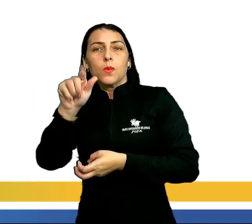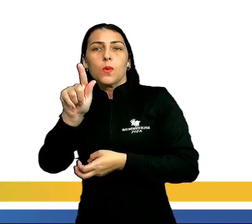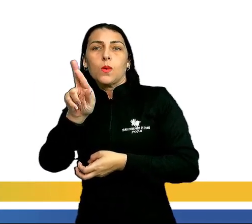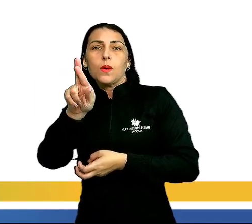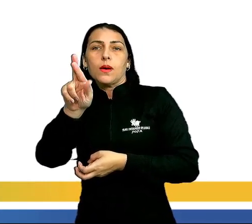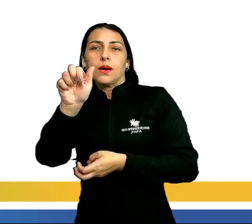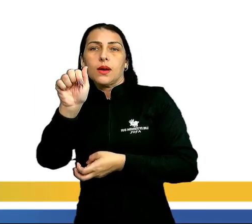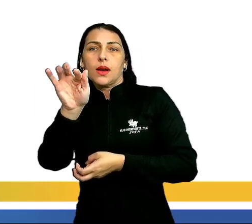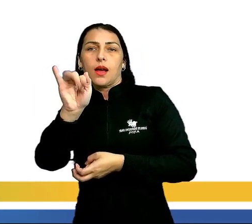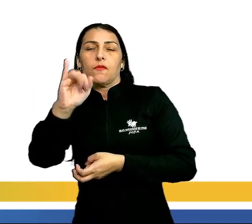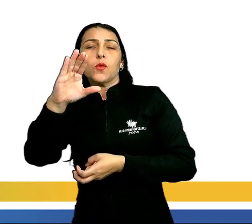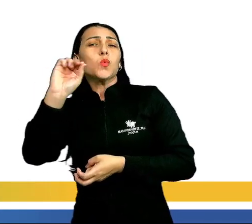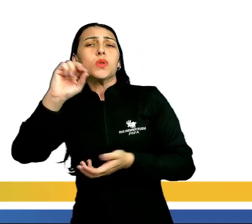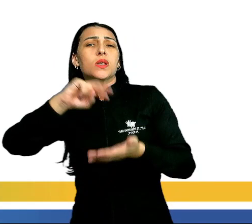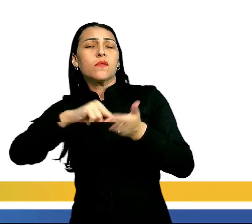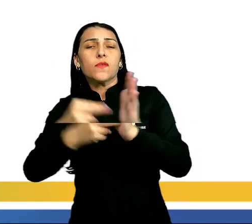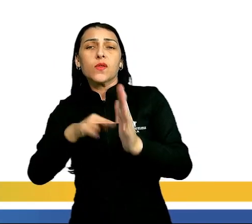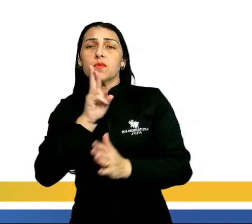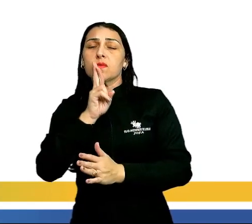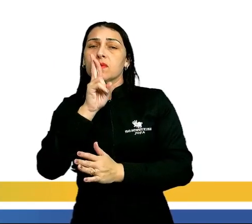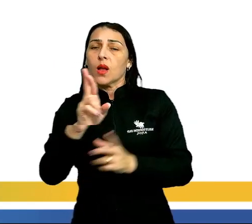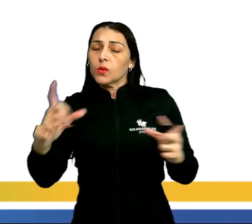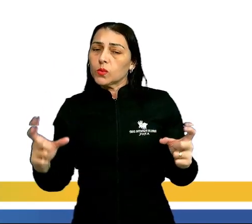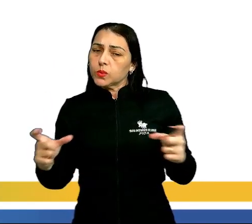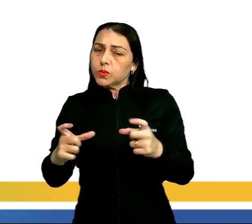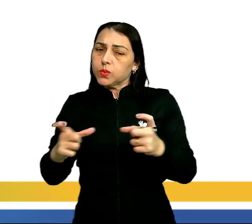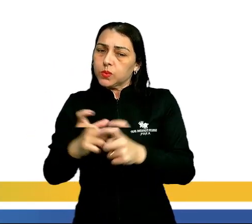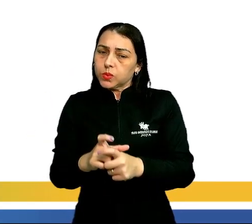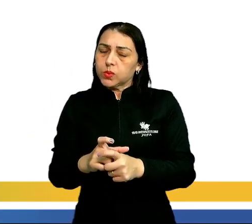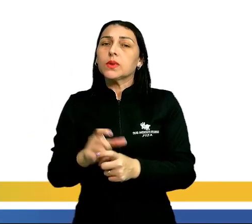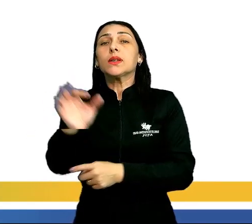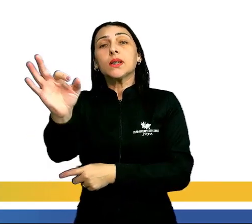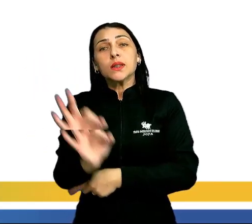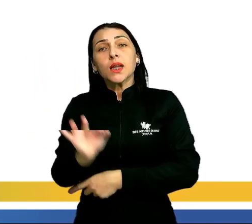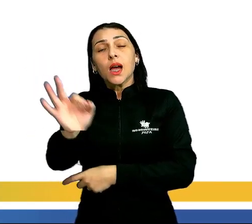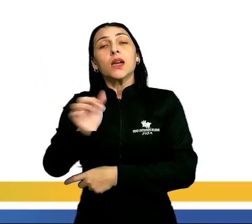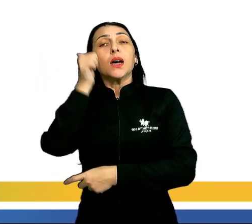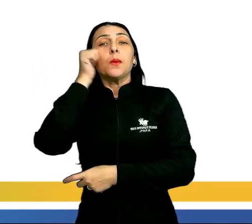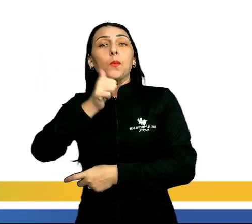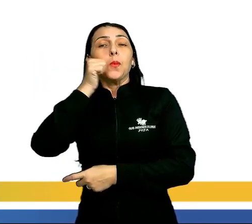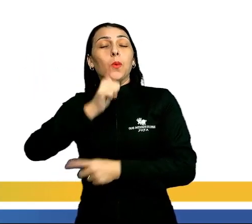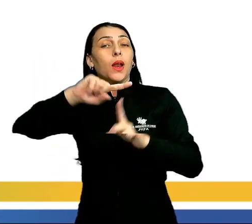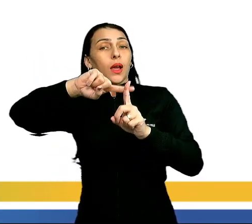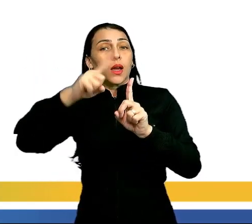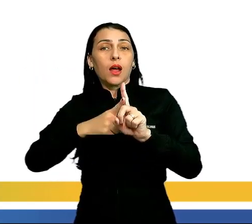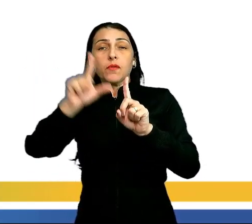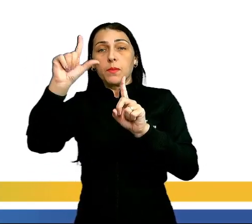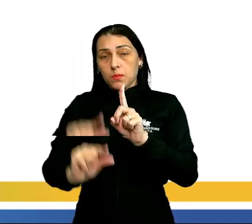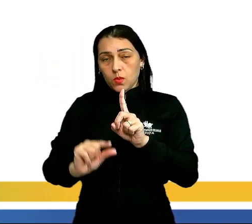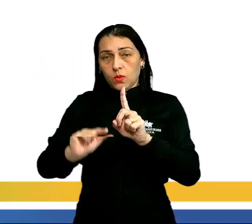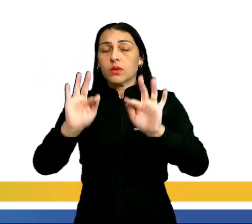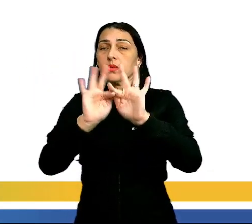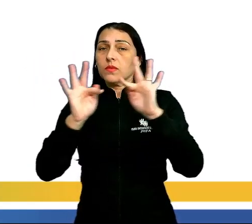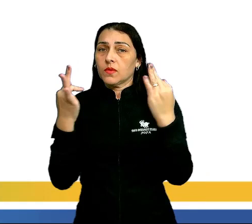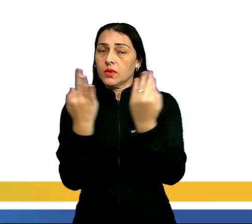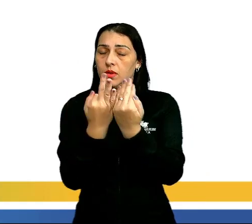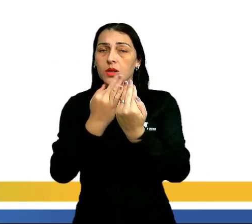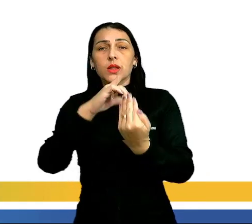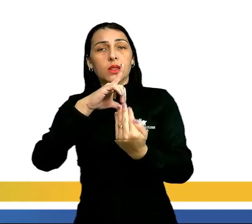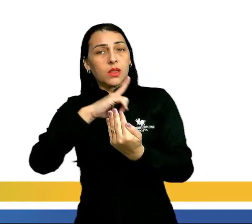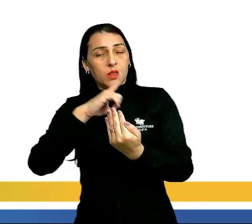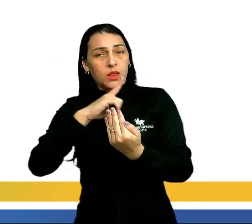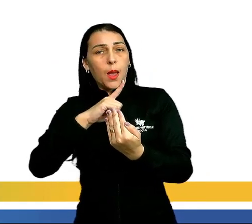ser justamente o resultado da redução dessa taxa de fecundidade, onde as famílias vão